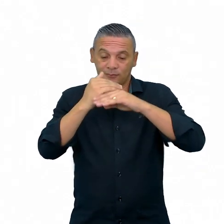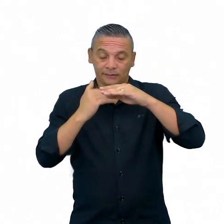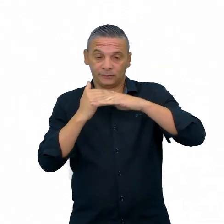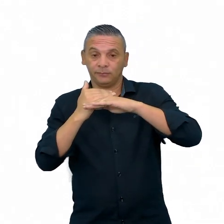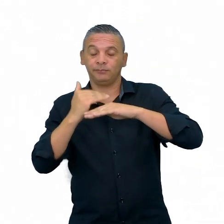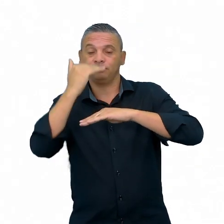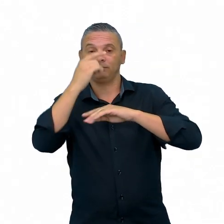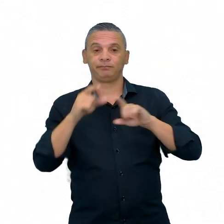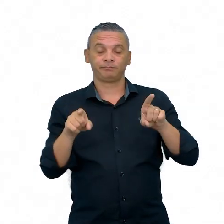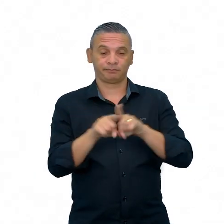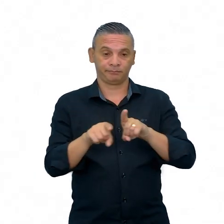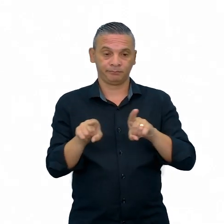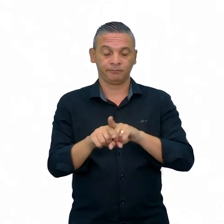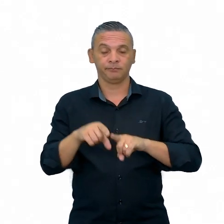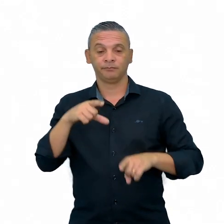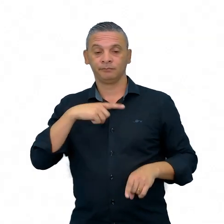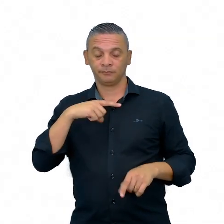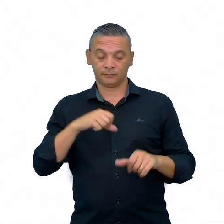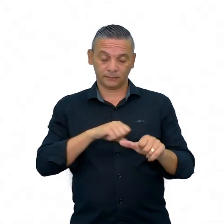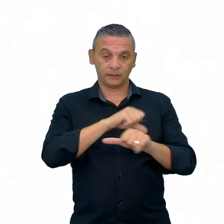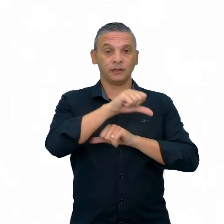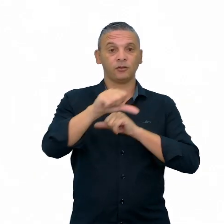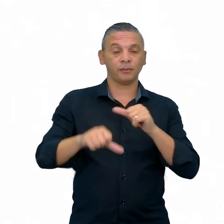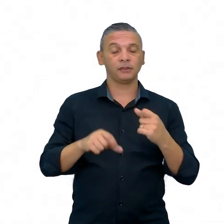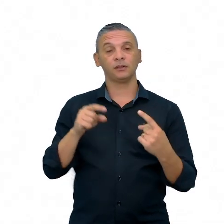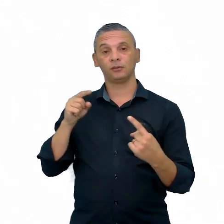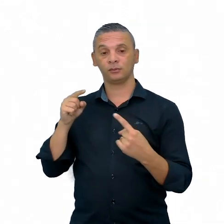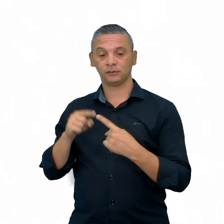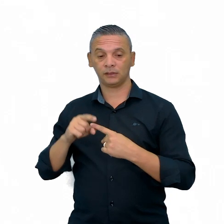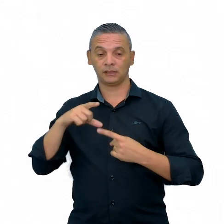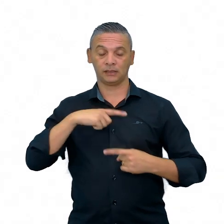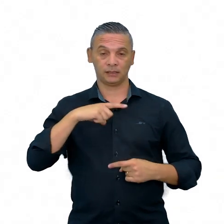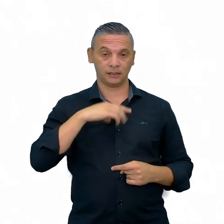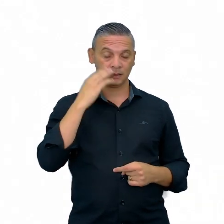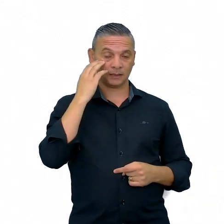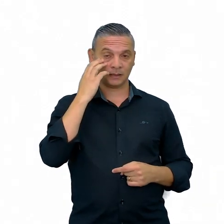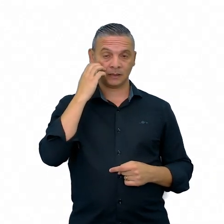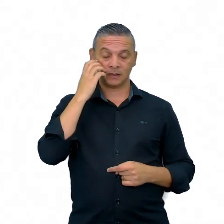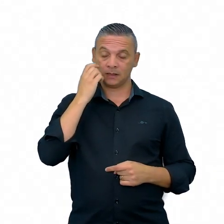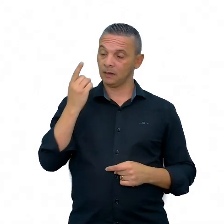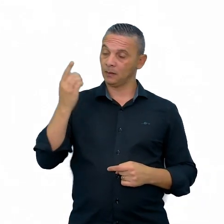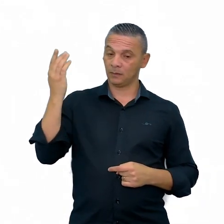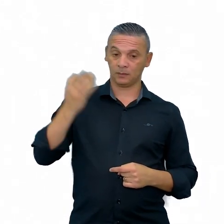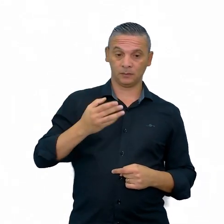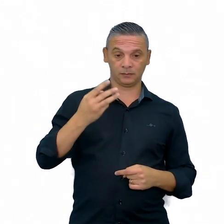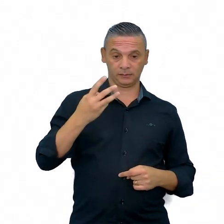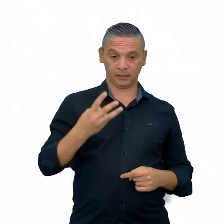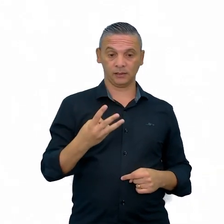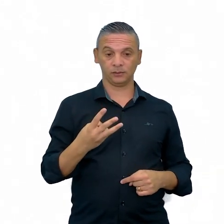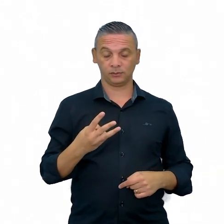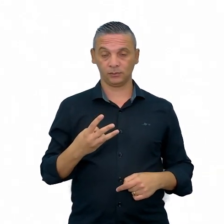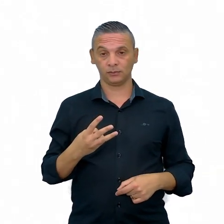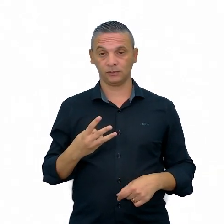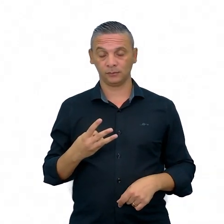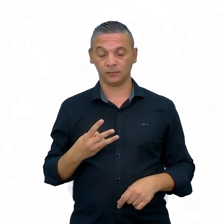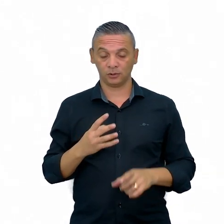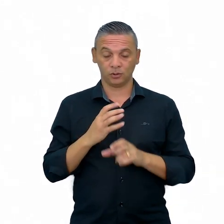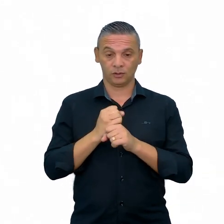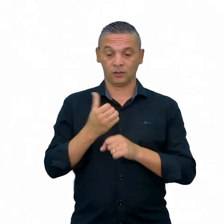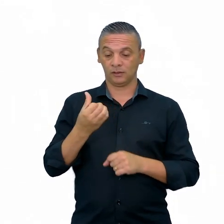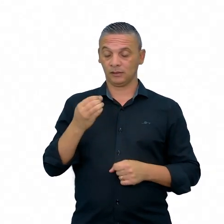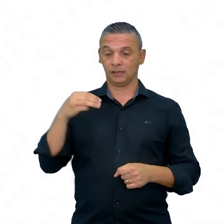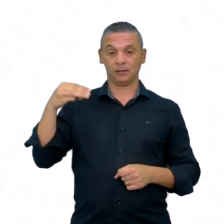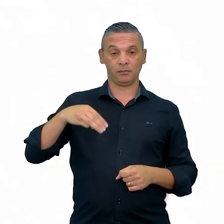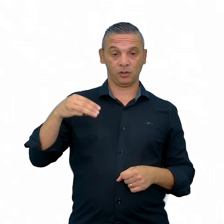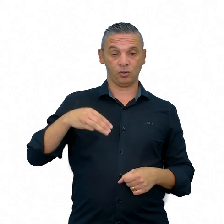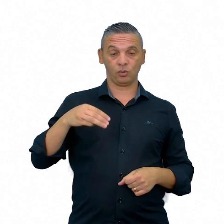né? Trazer essa transformação. Nós temos aqui um terço de 60